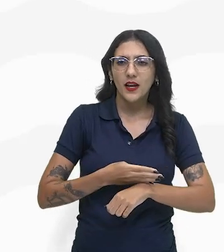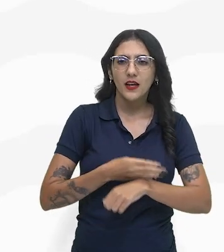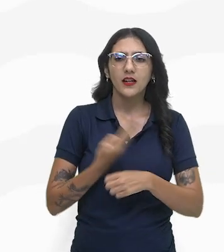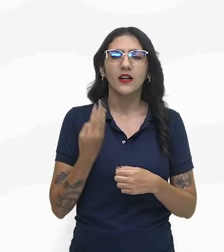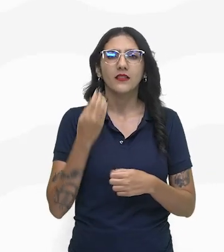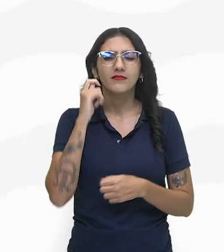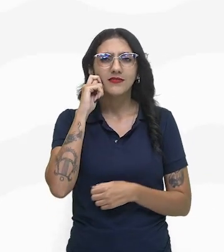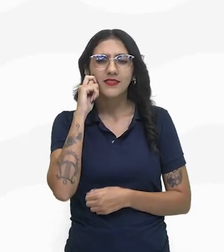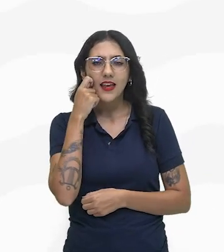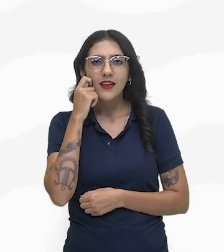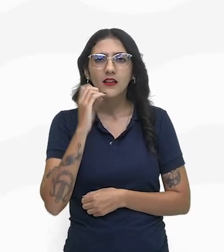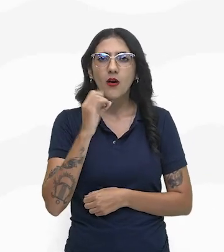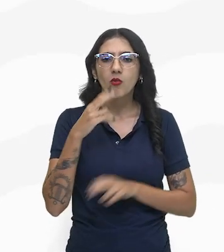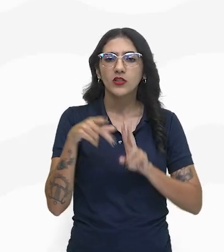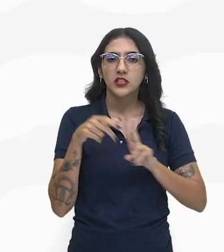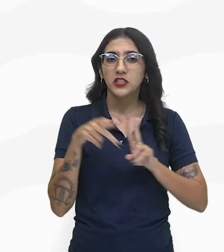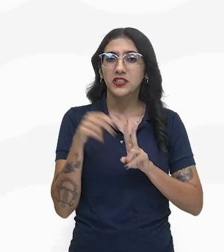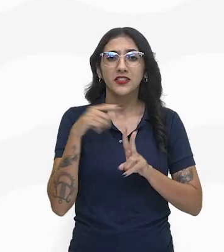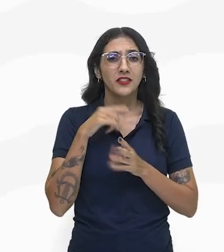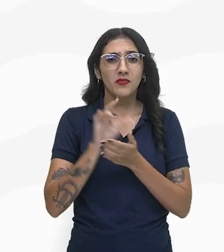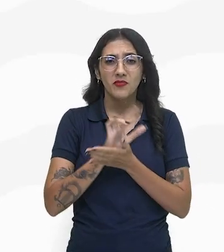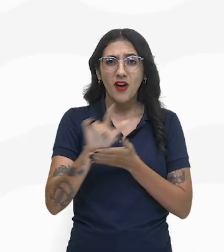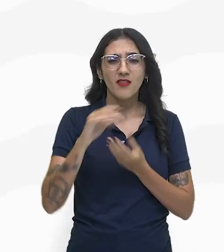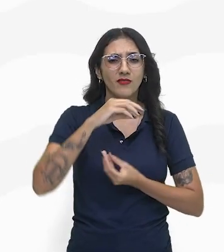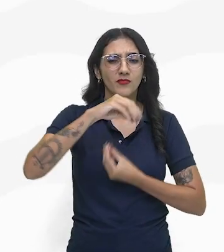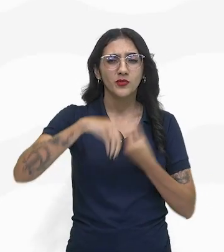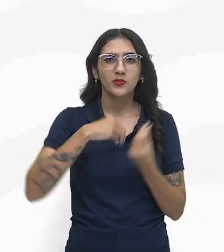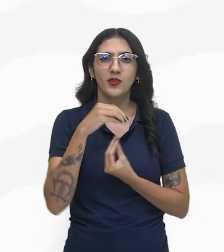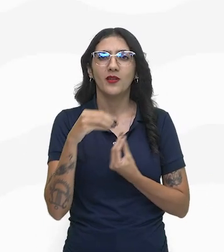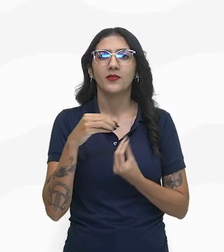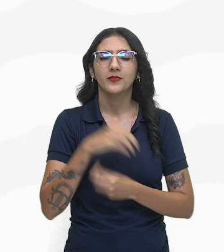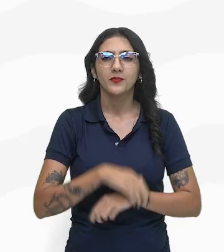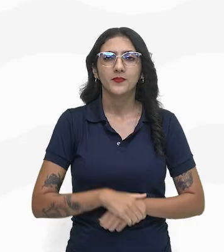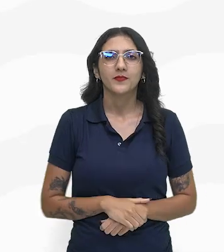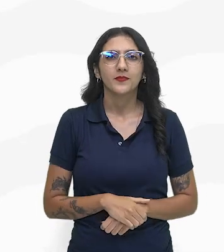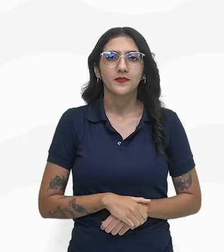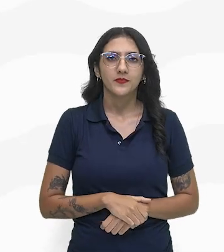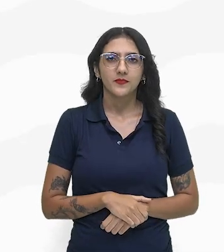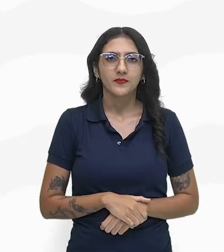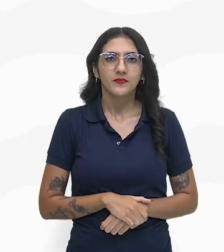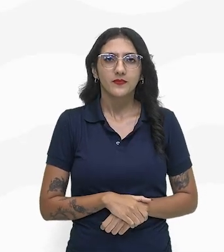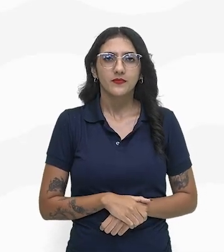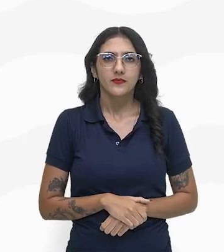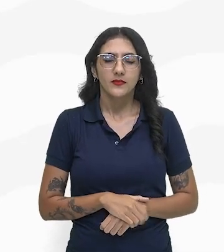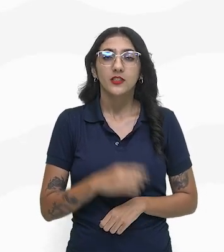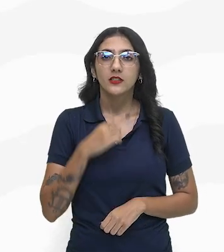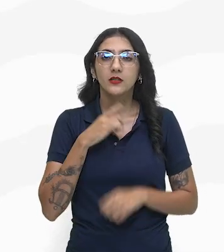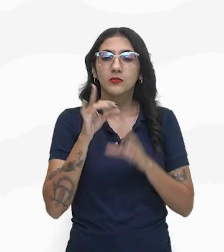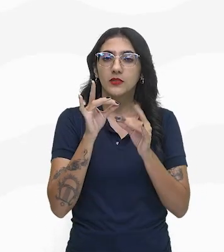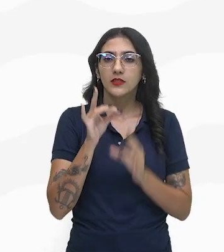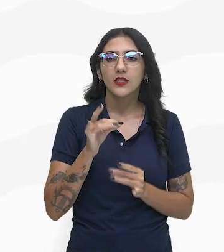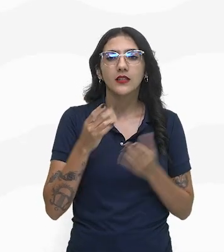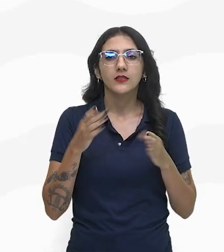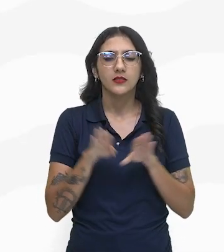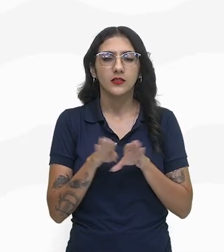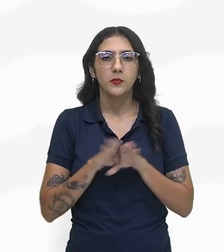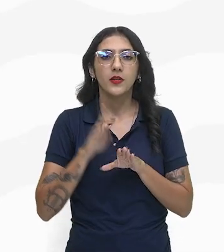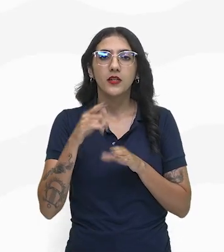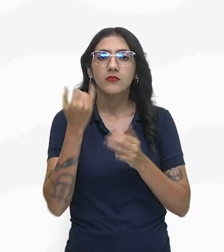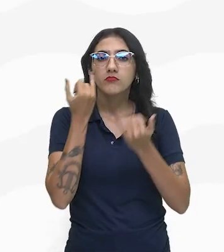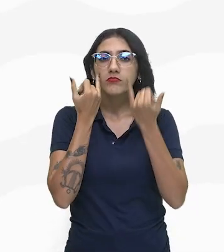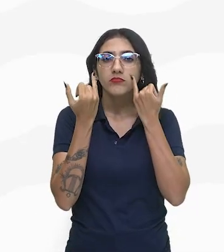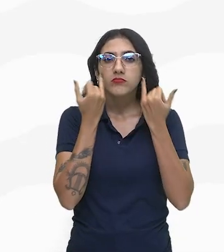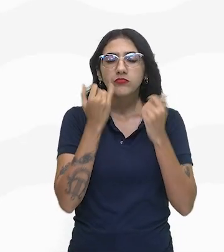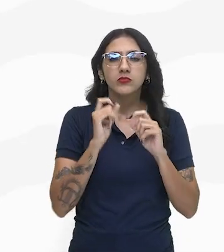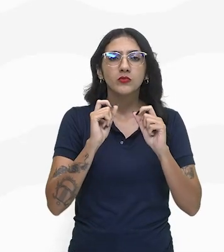não é só indígena, mas é tudo isso, né, professor? Tudo isso daí. E um detalhe que o IBGE, ele usa, por exemplo, o método